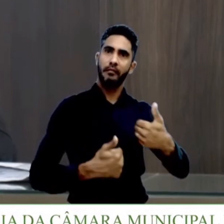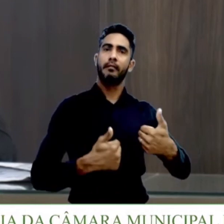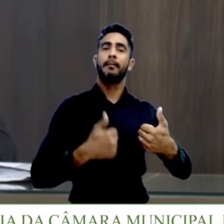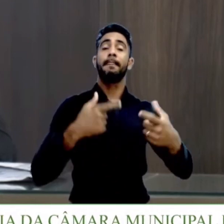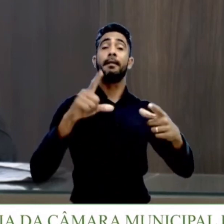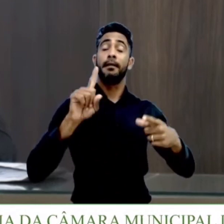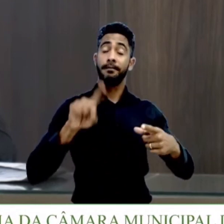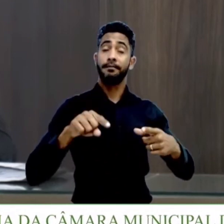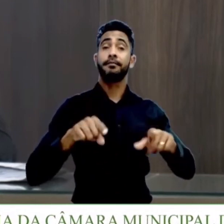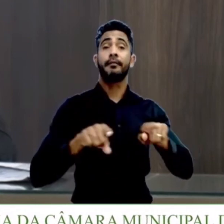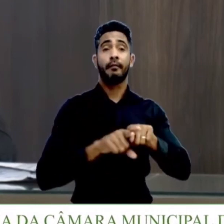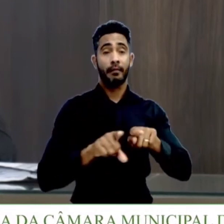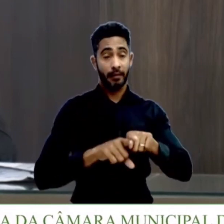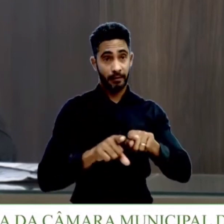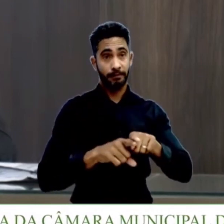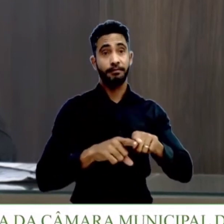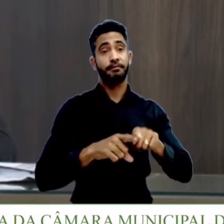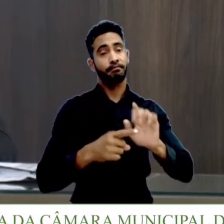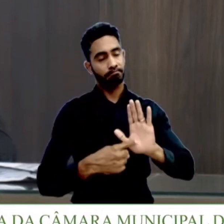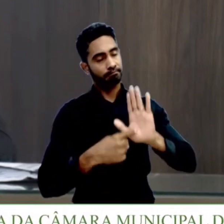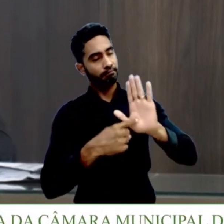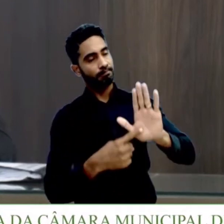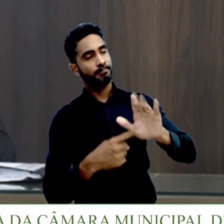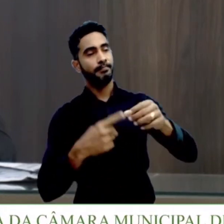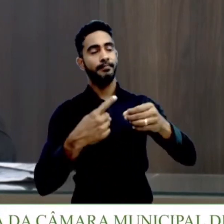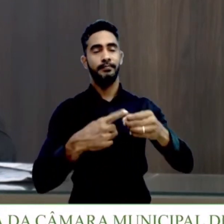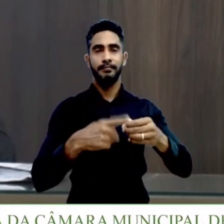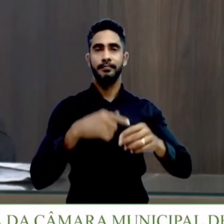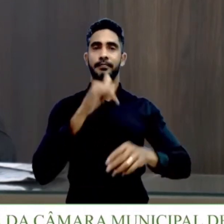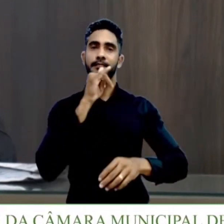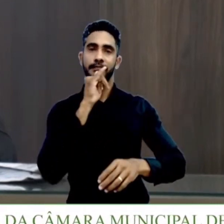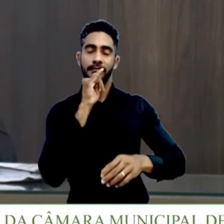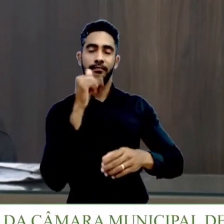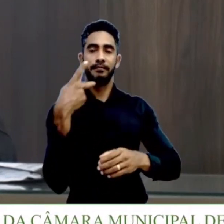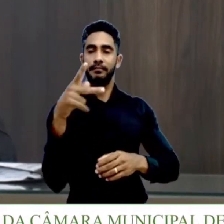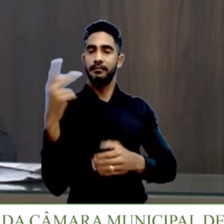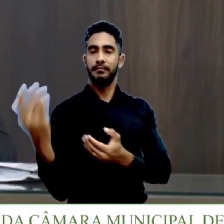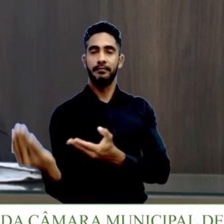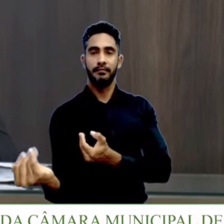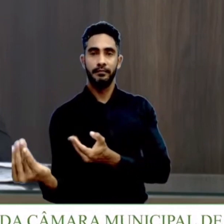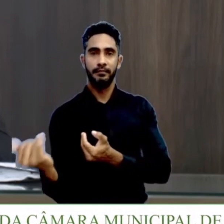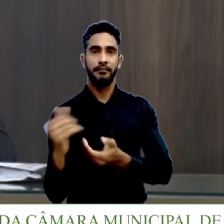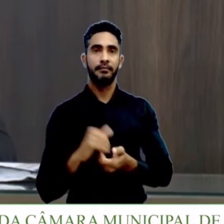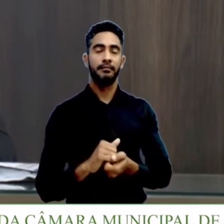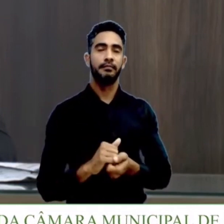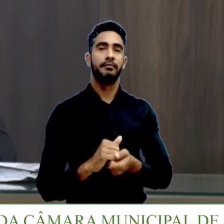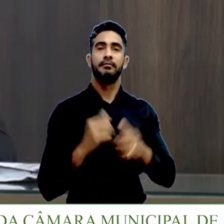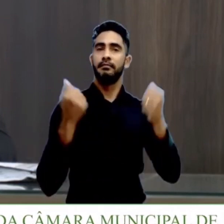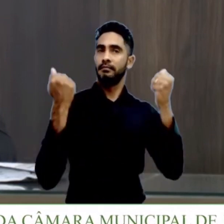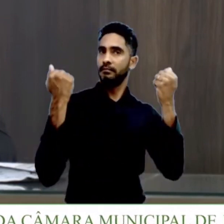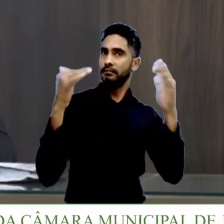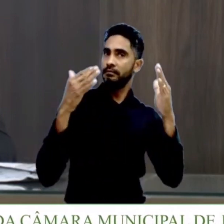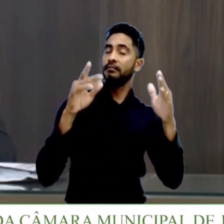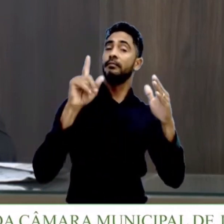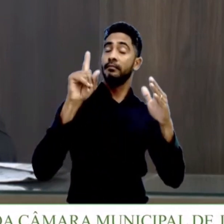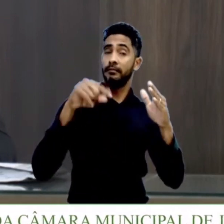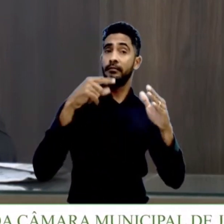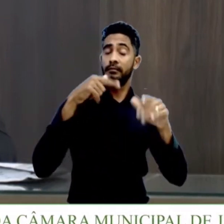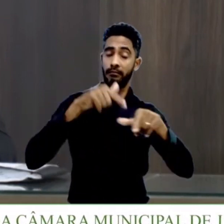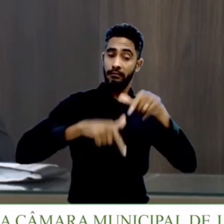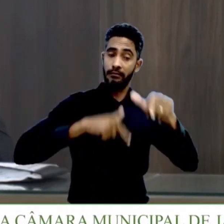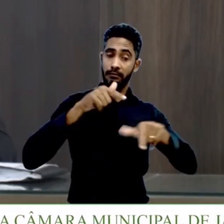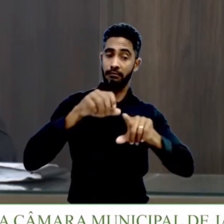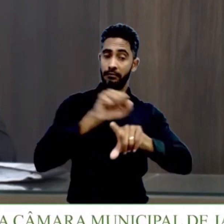aonde vai leva o nome da cidade, servindo de exemplo para a juventude. A homenagem enfatiza o belíssimo